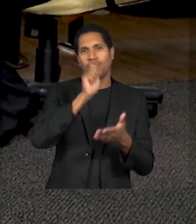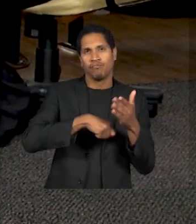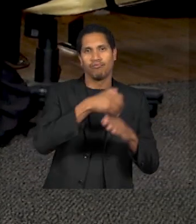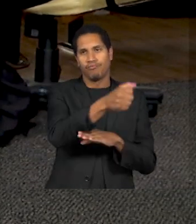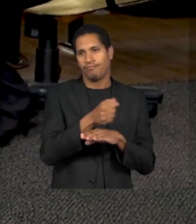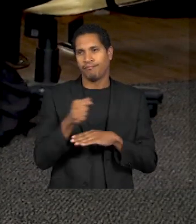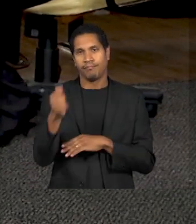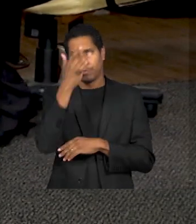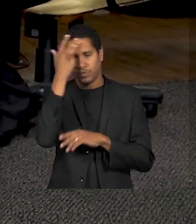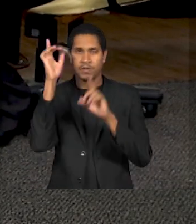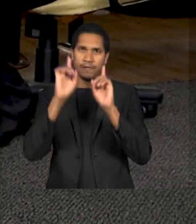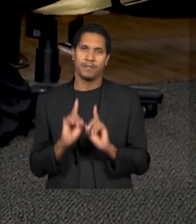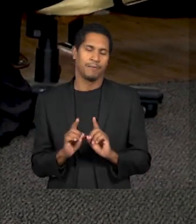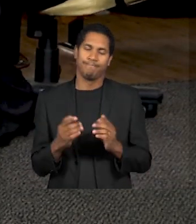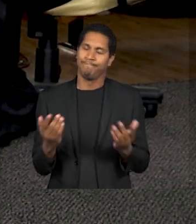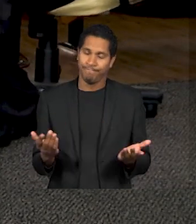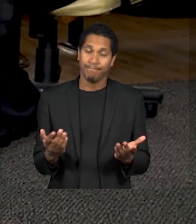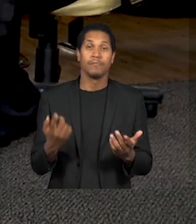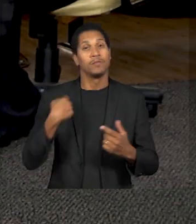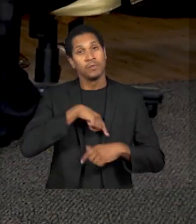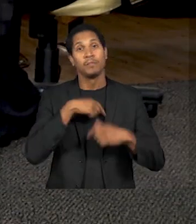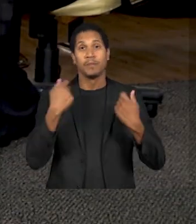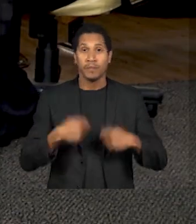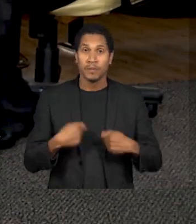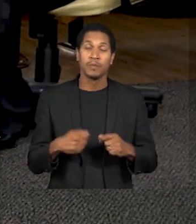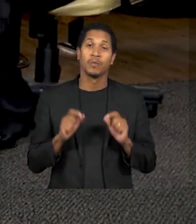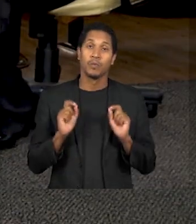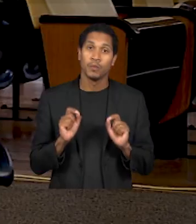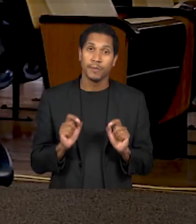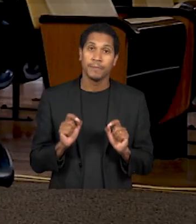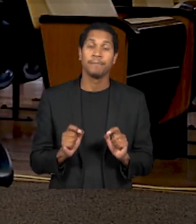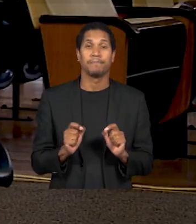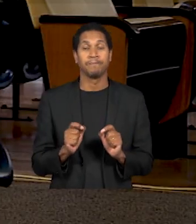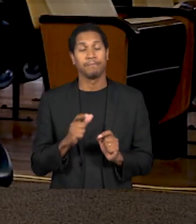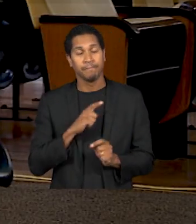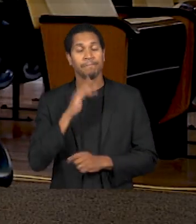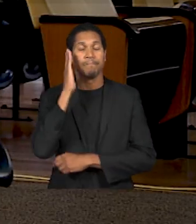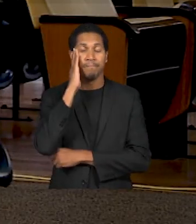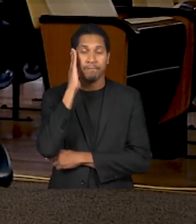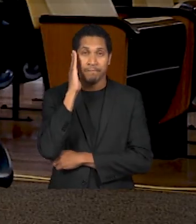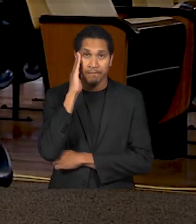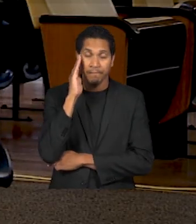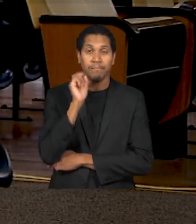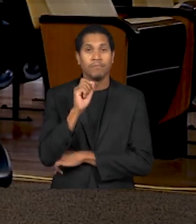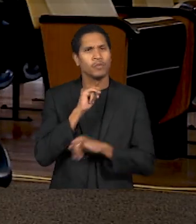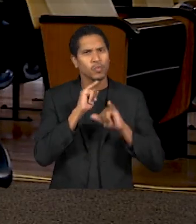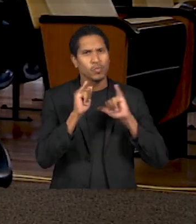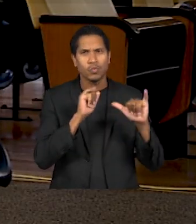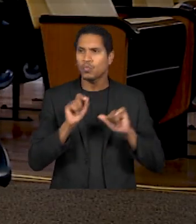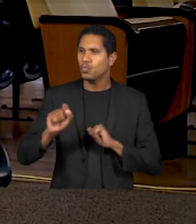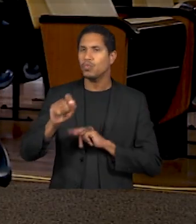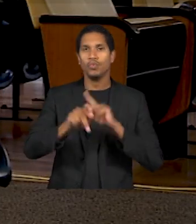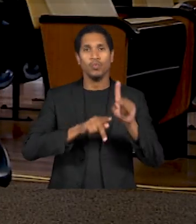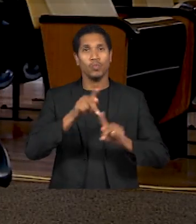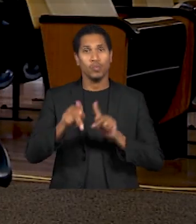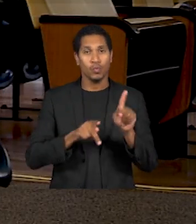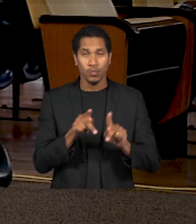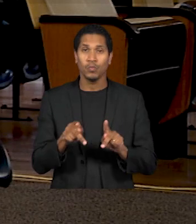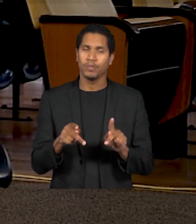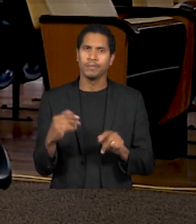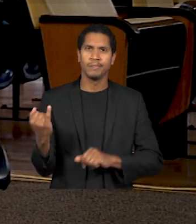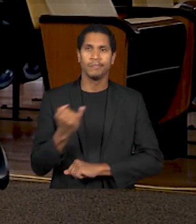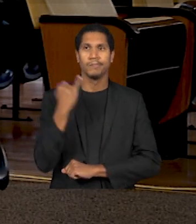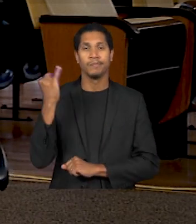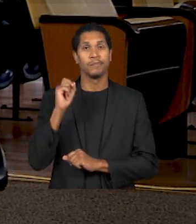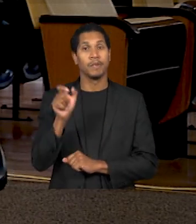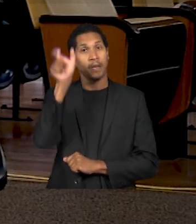pessoas com deficiência. A gente precisa sempre levar em consideração e falar para a população que o que importa é